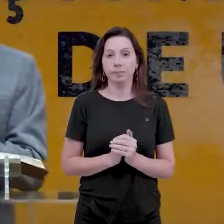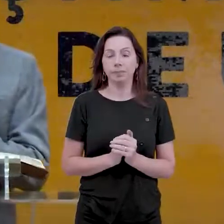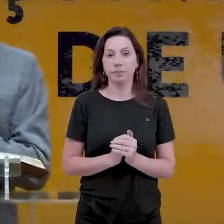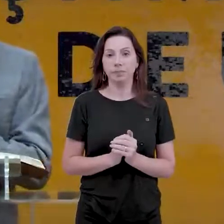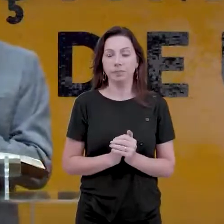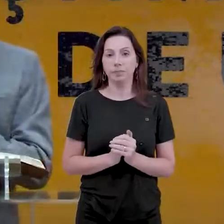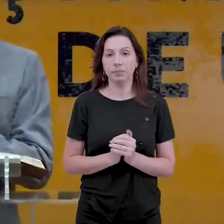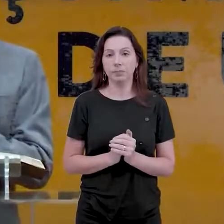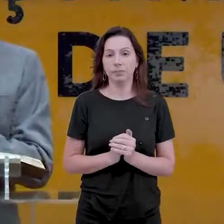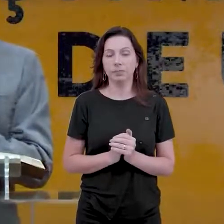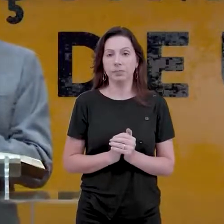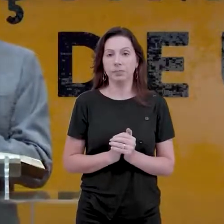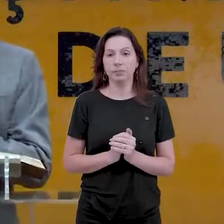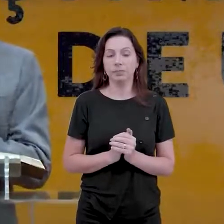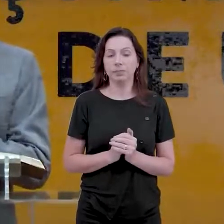favor.